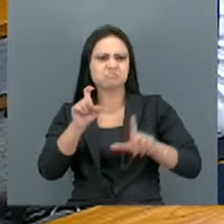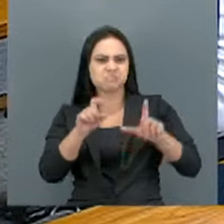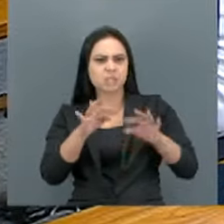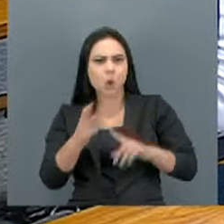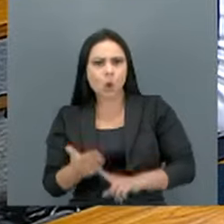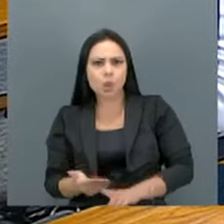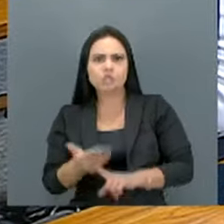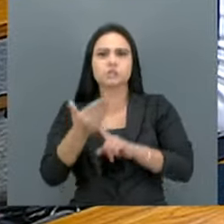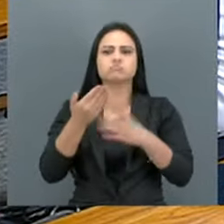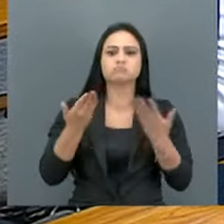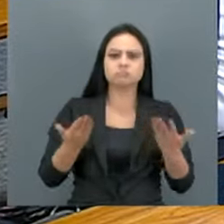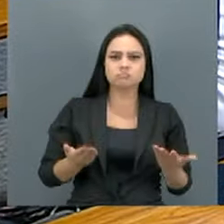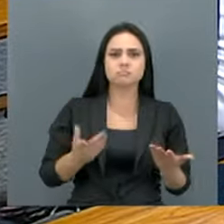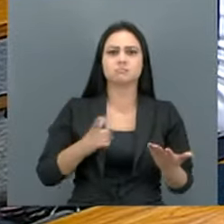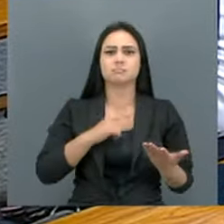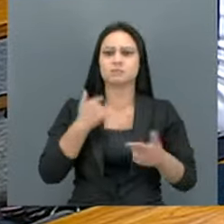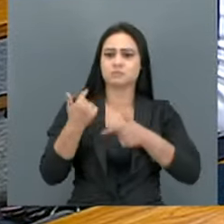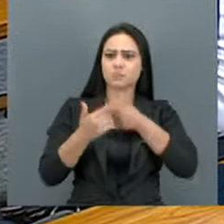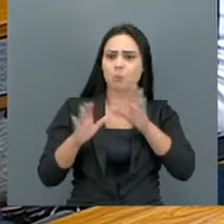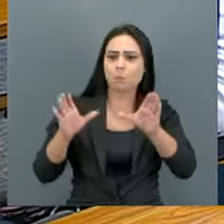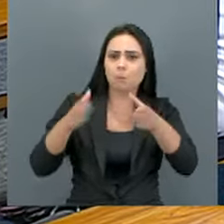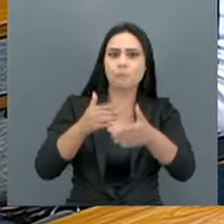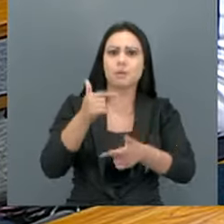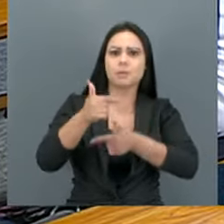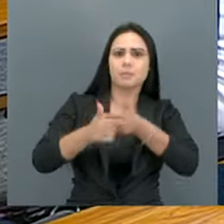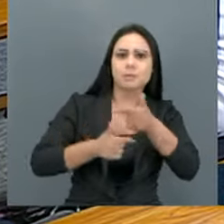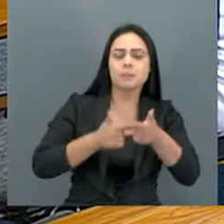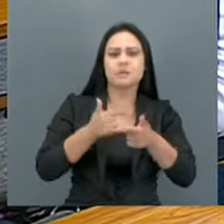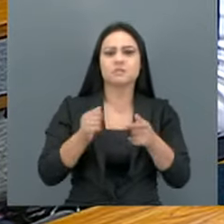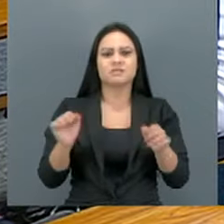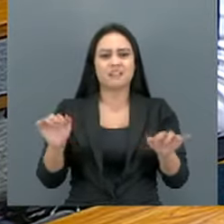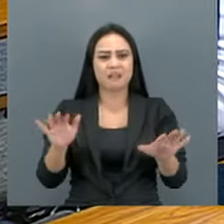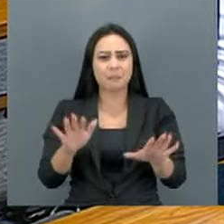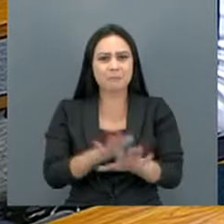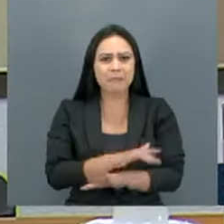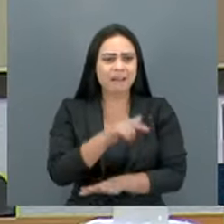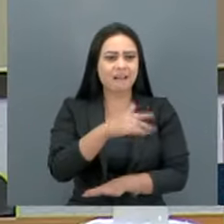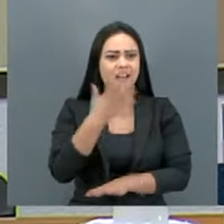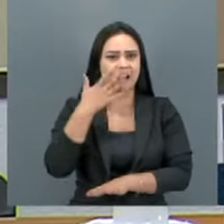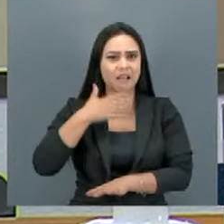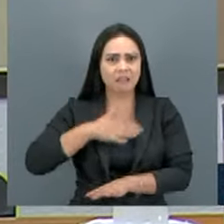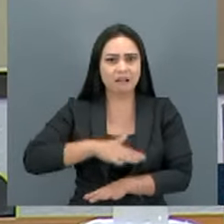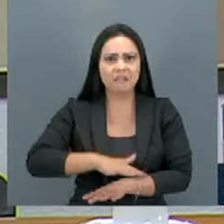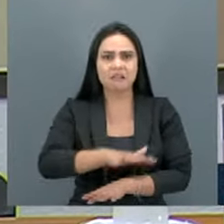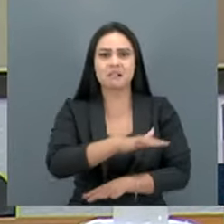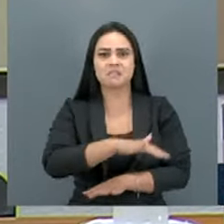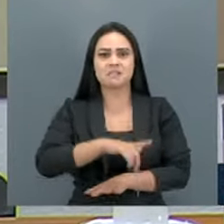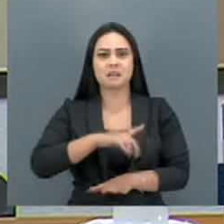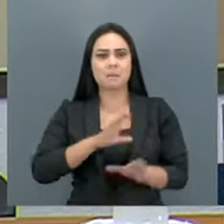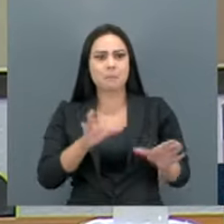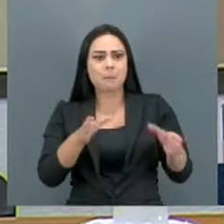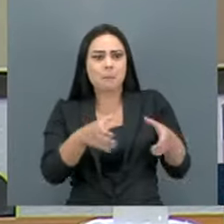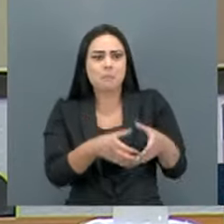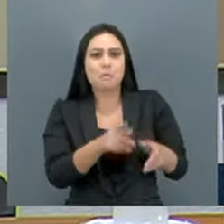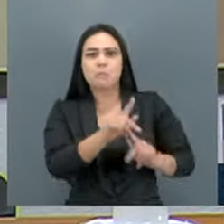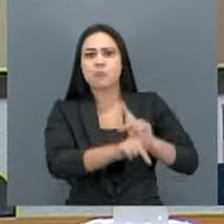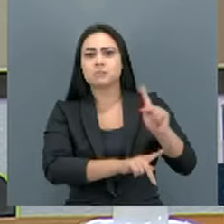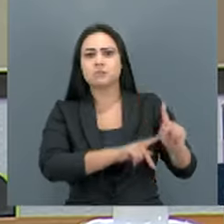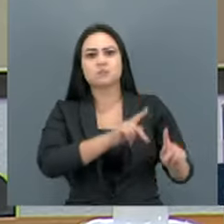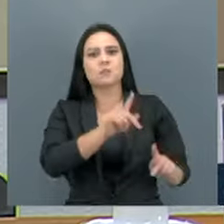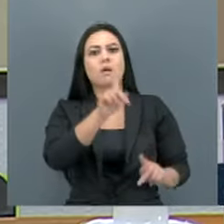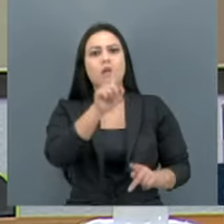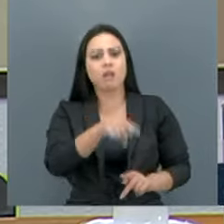para tirar o escasse das nossas crianças e do nosso povo. Isso é fato,